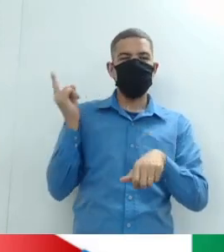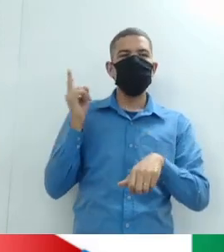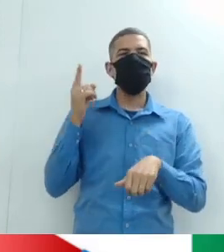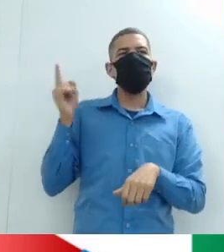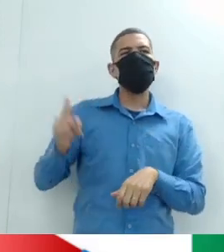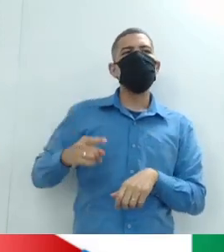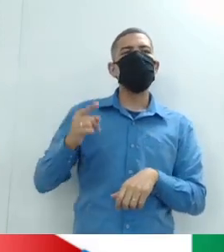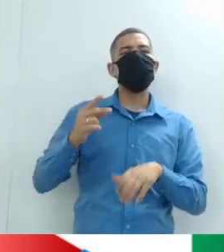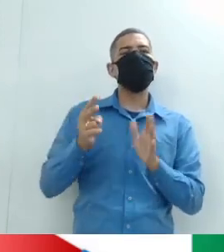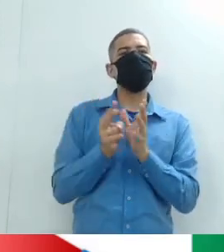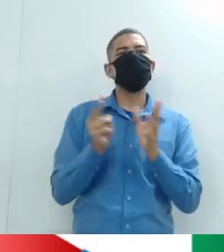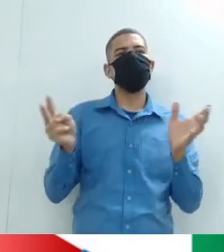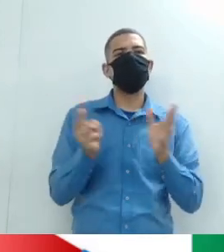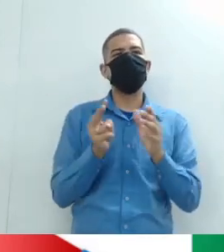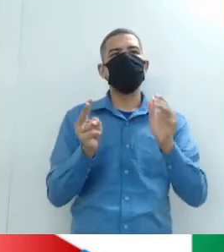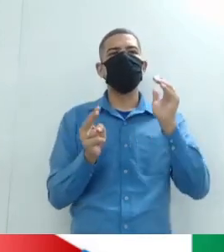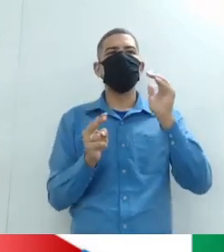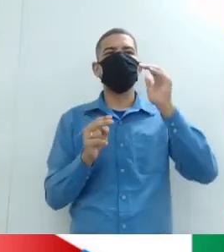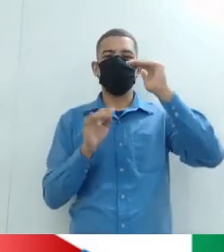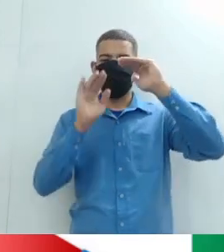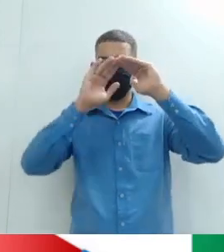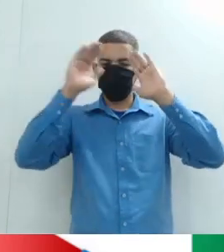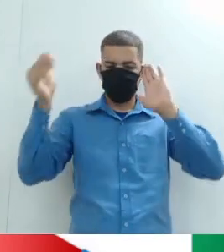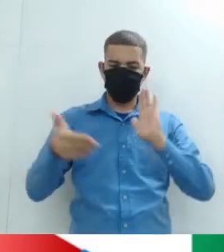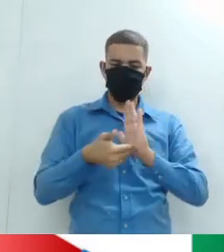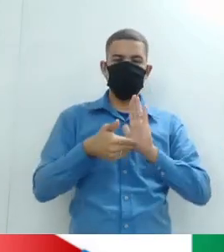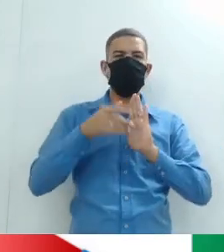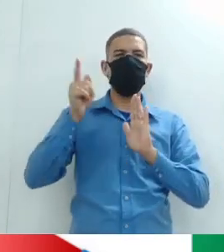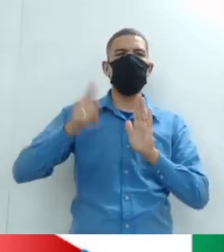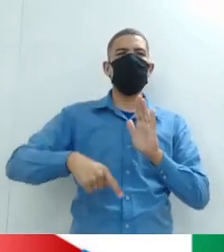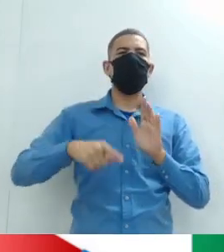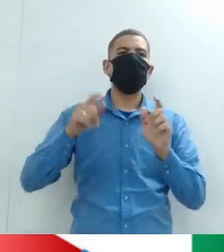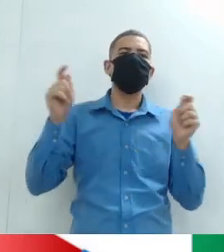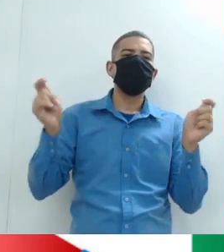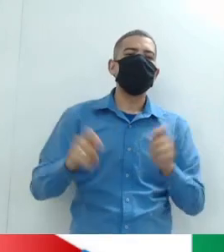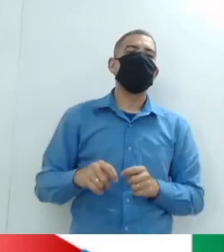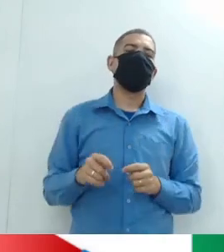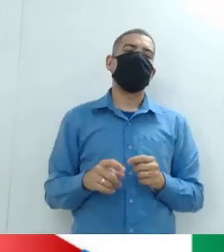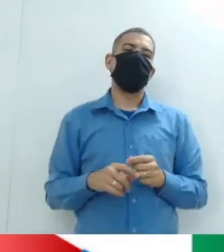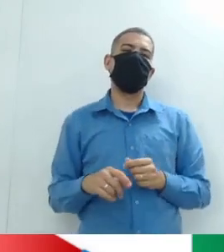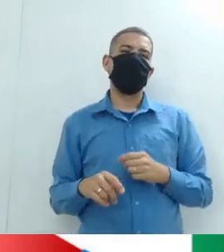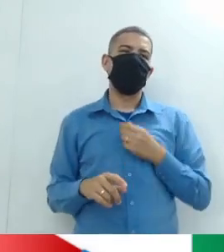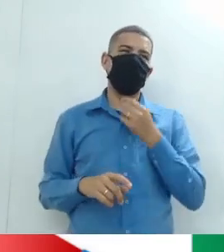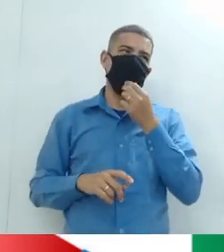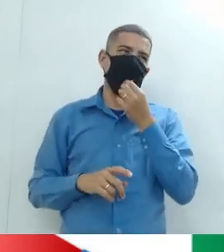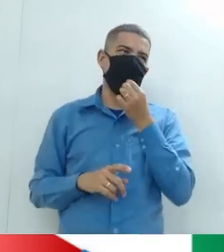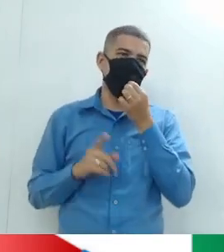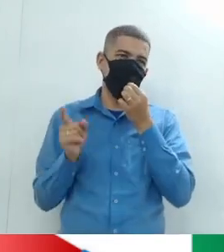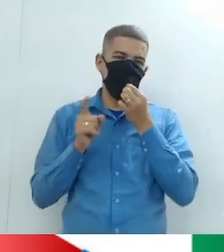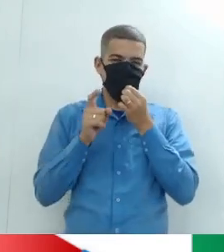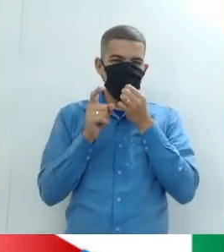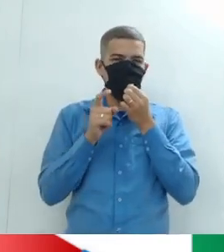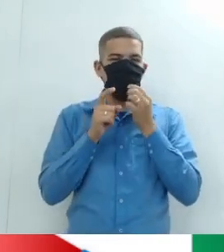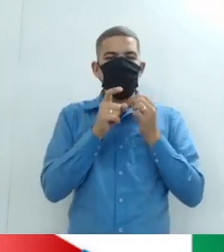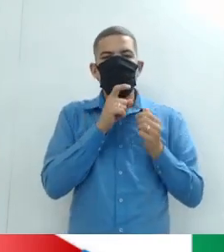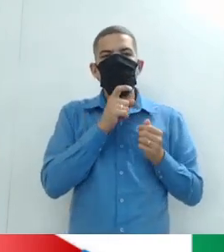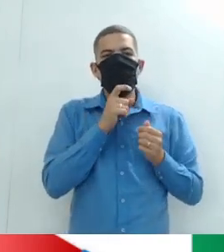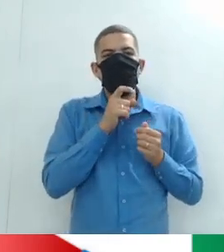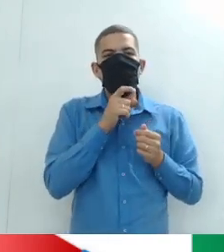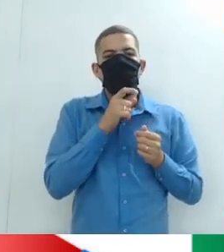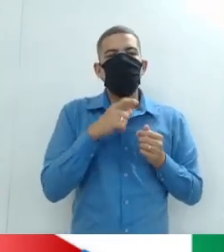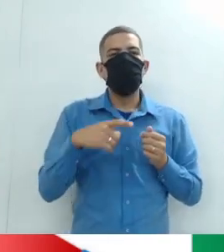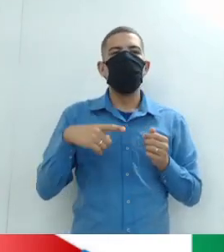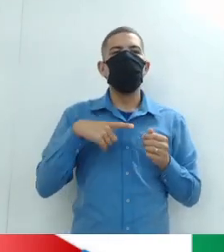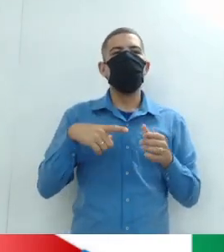a capacidade é porque se eu for congelar e ele congelado, ele vai ter